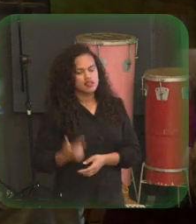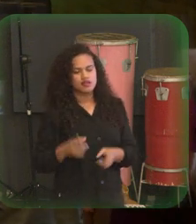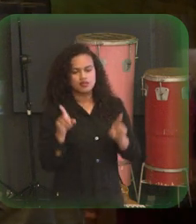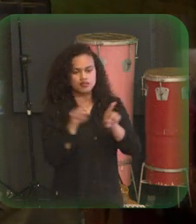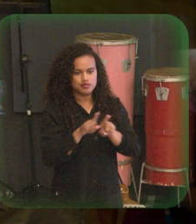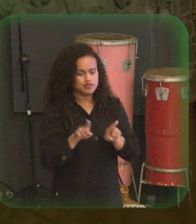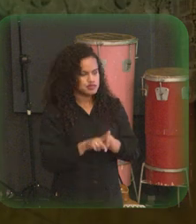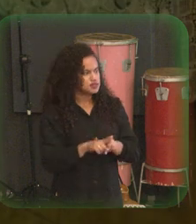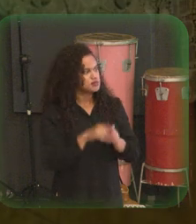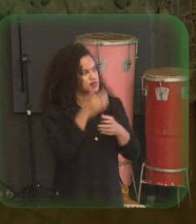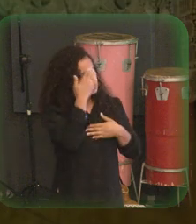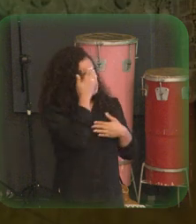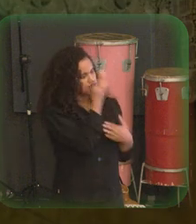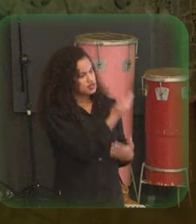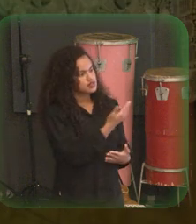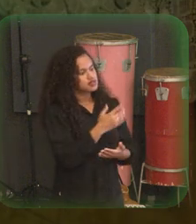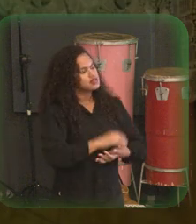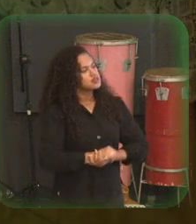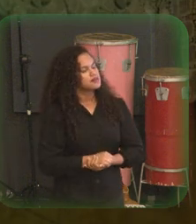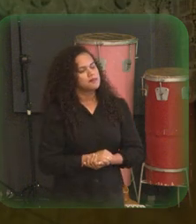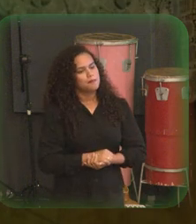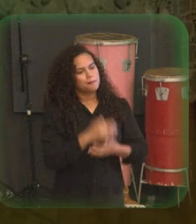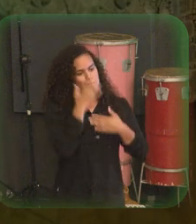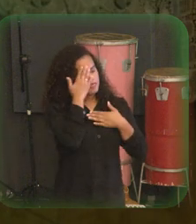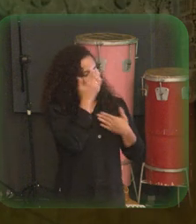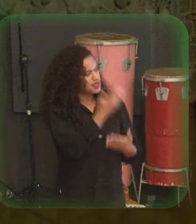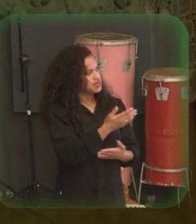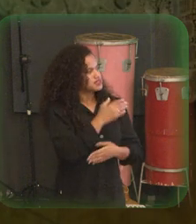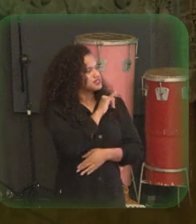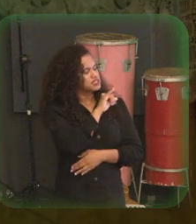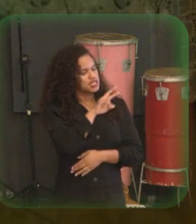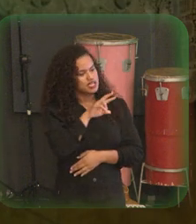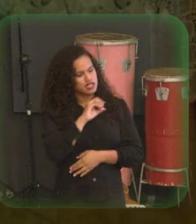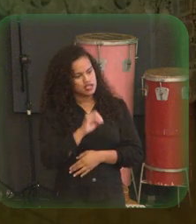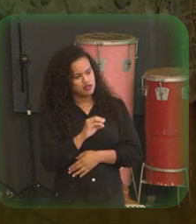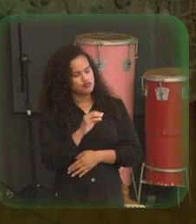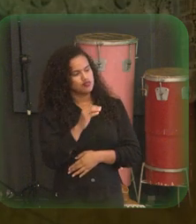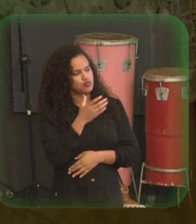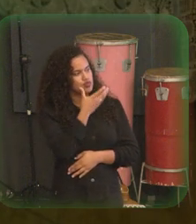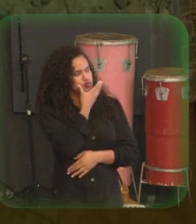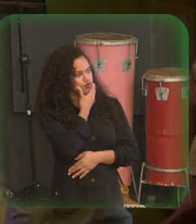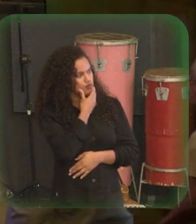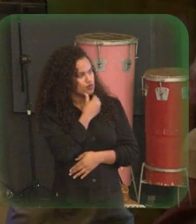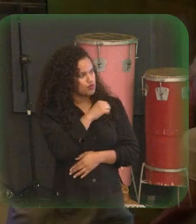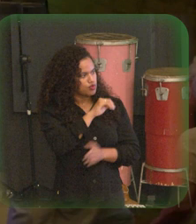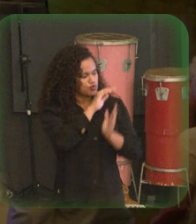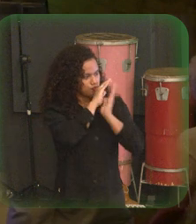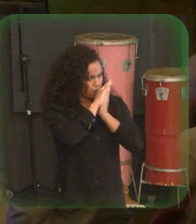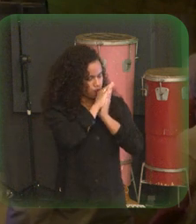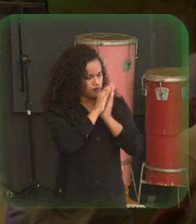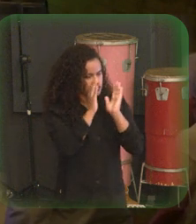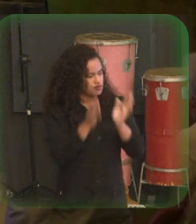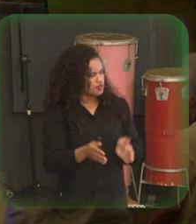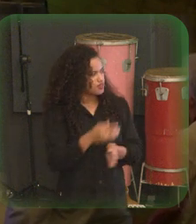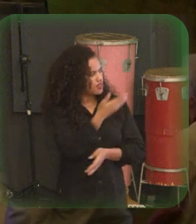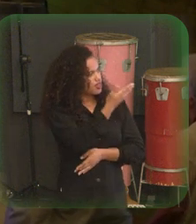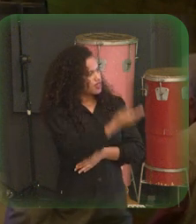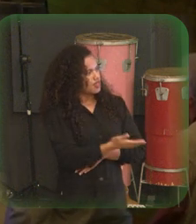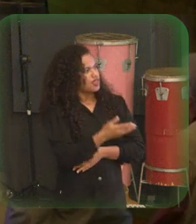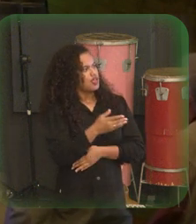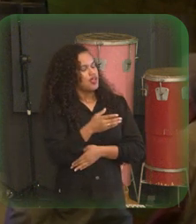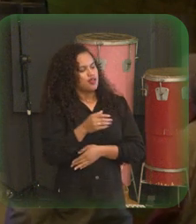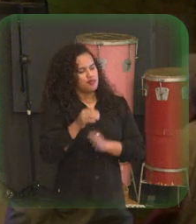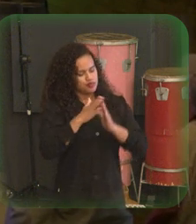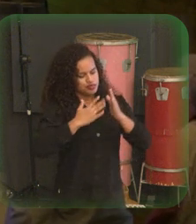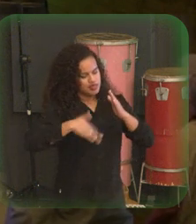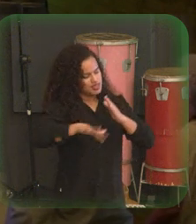Motumbá, agradeço também ao Babalorixá, Ivo de Xambá, doutor honoris causa. Que bonito dizer isso, hein?